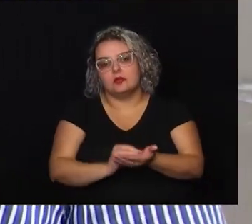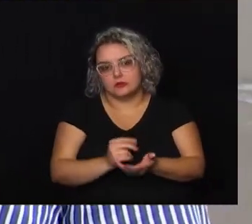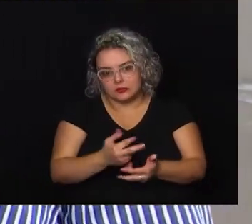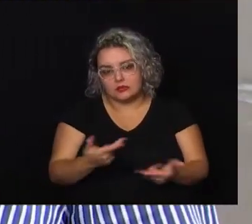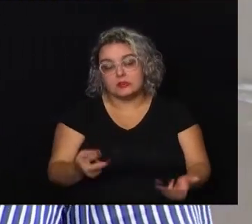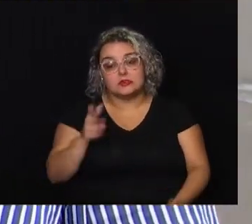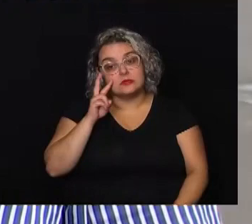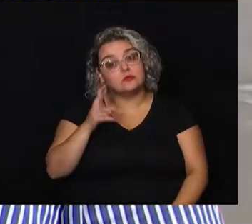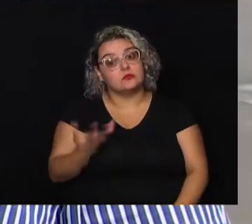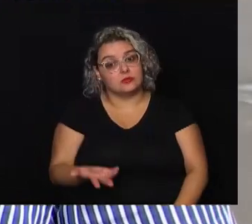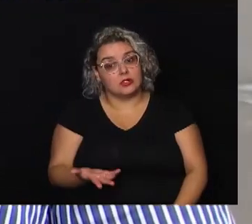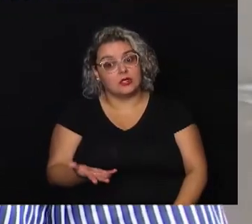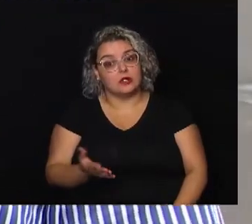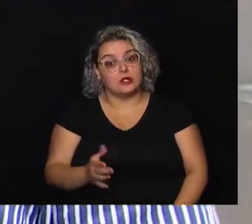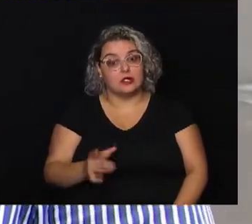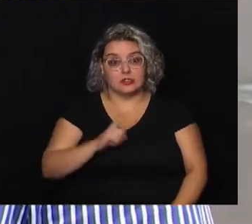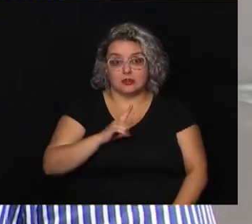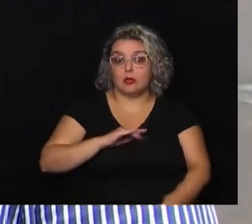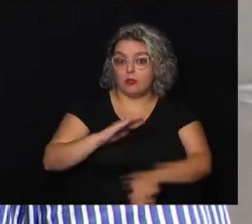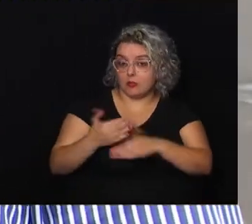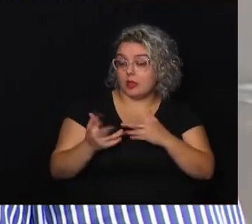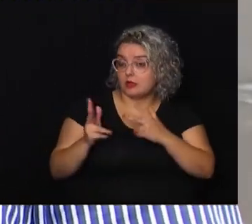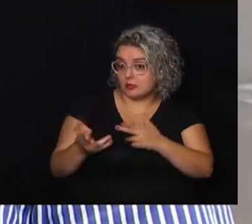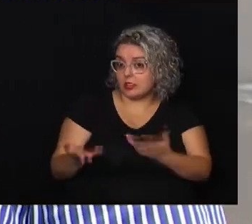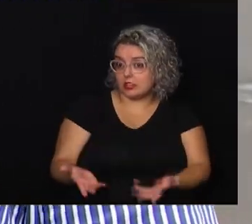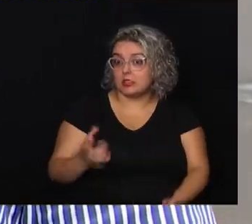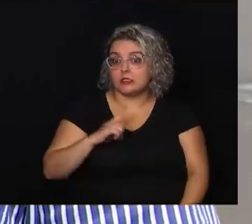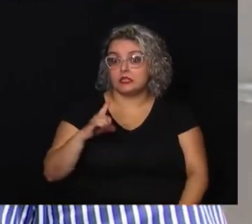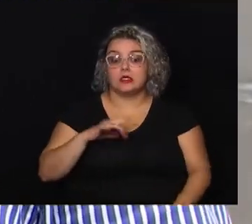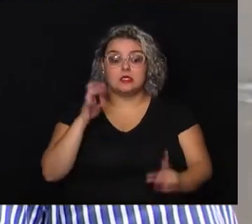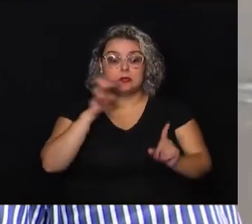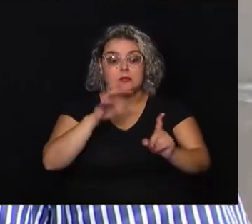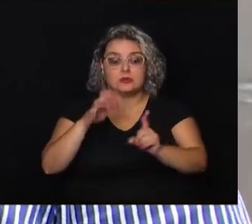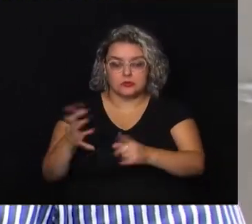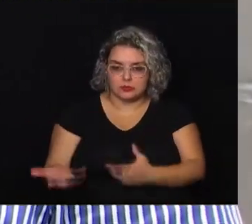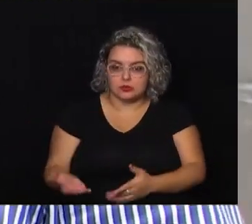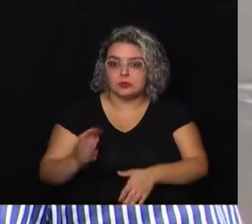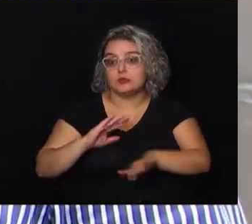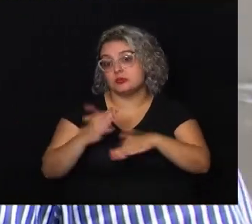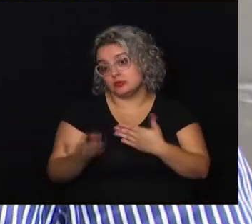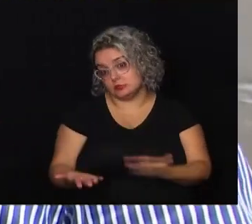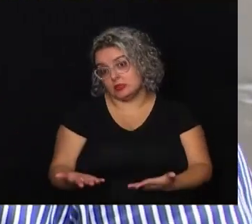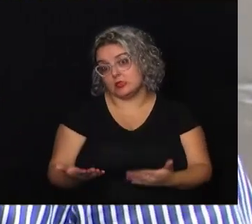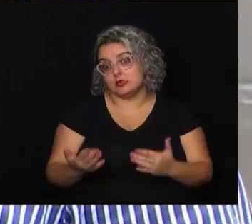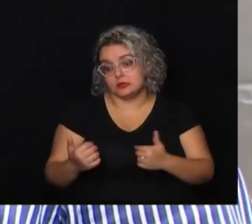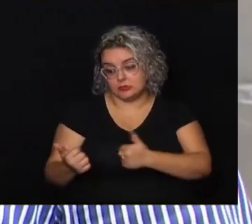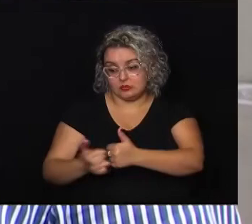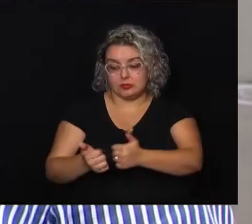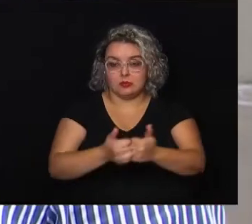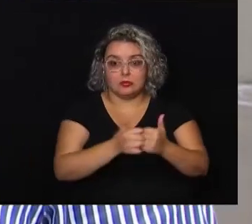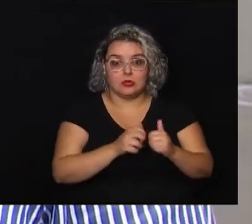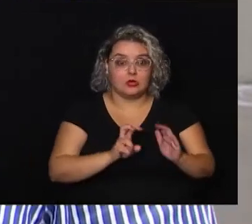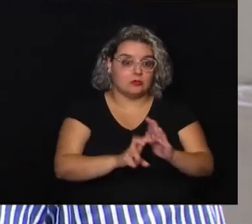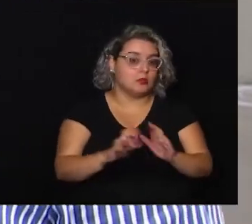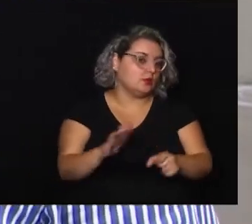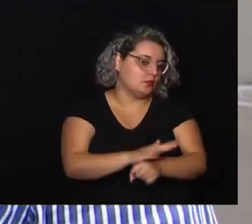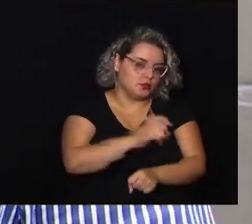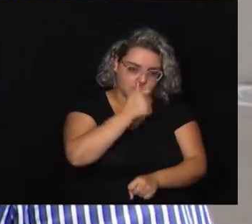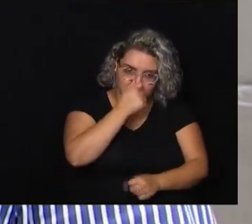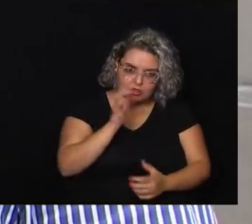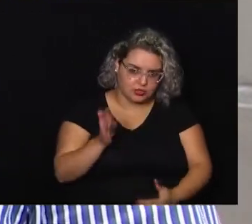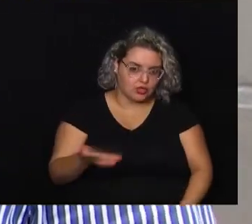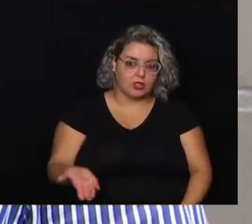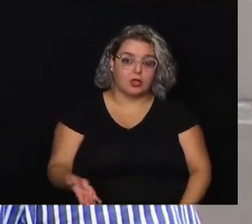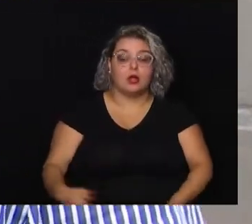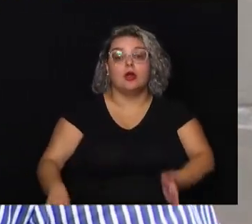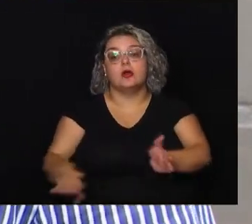ver, quando tem um bairro como esse, acaba impactando os bairros vizinhos que já estão ocupados pelas creches. As creches já estão sendo ocupadas. Então, com essa